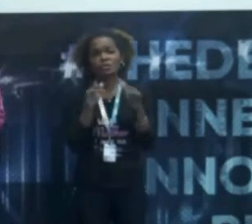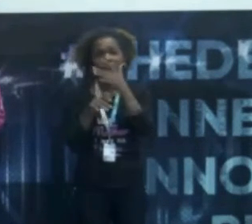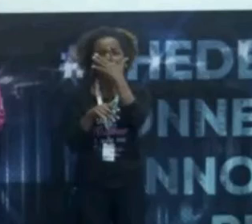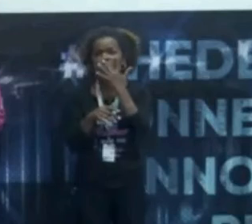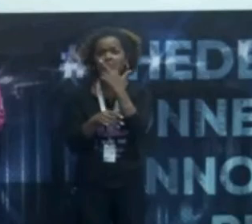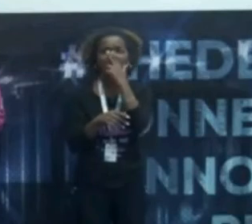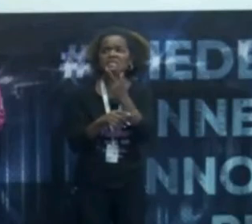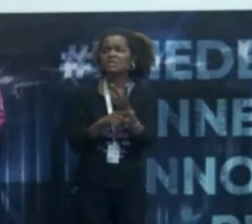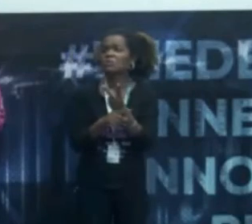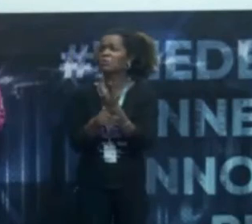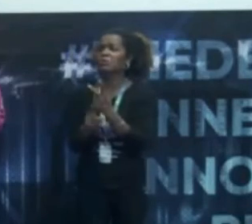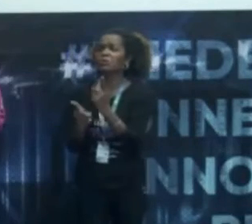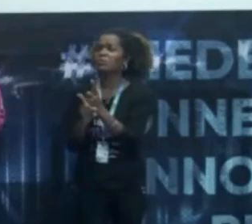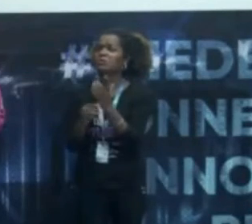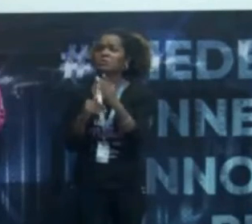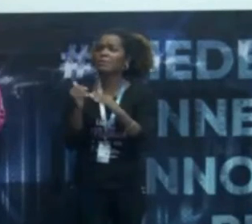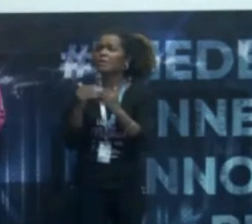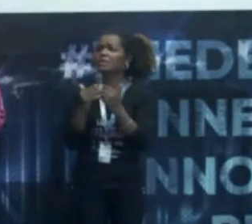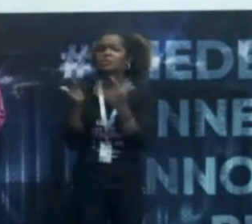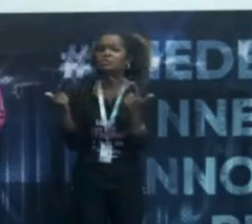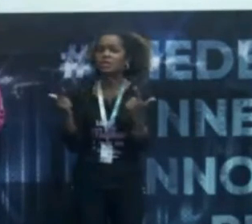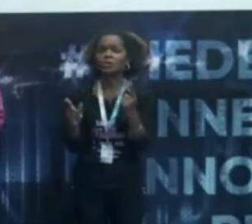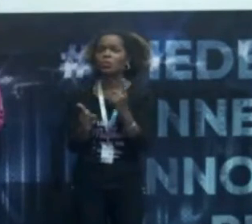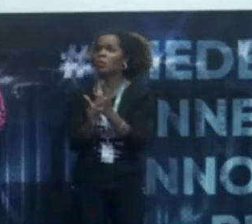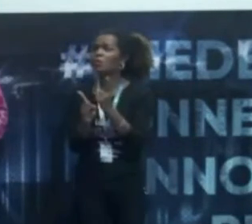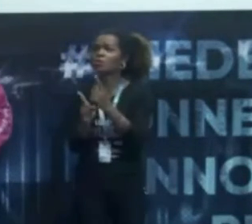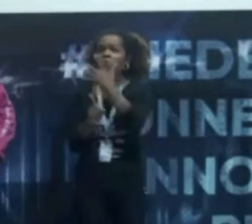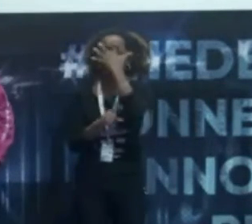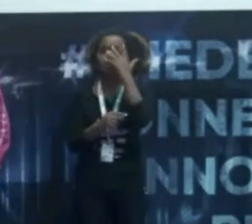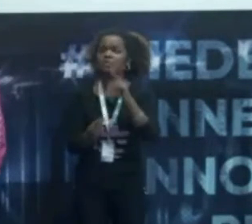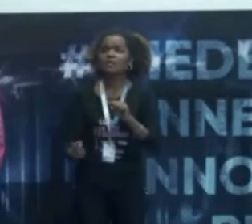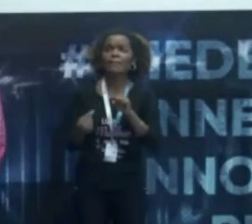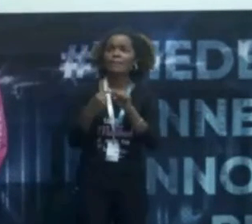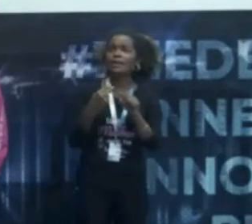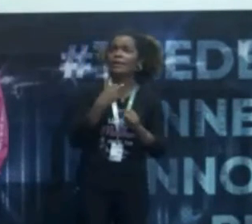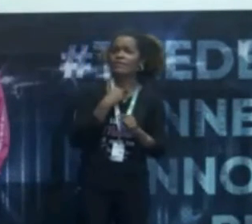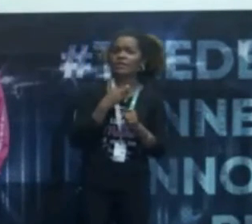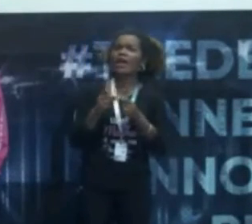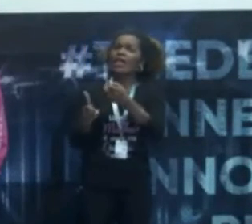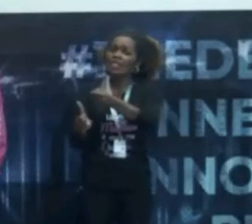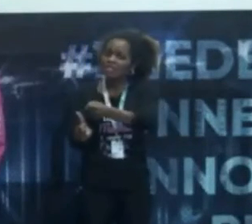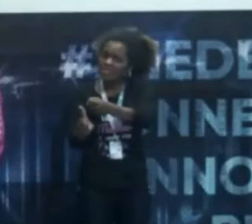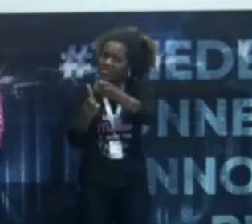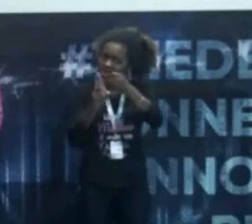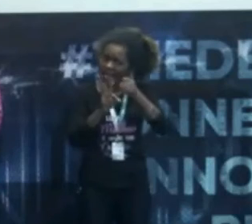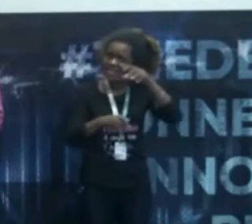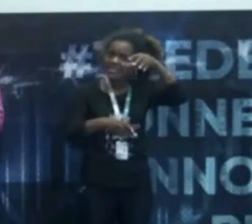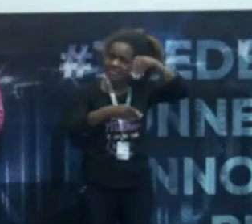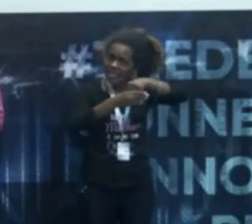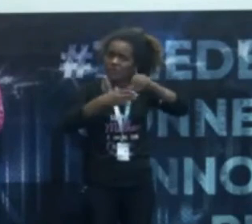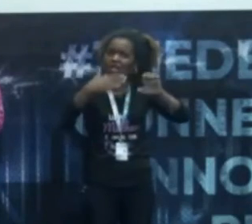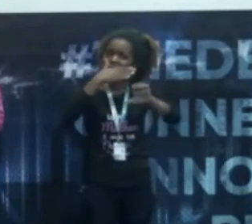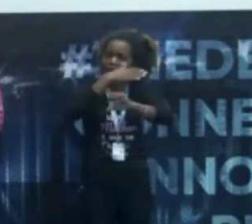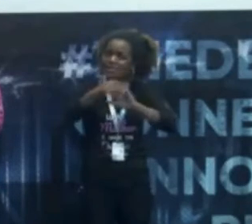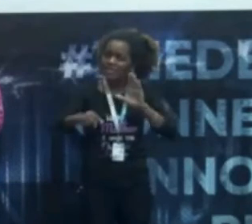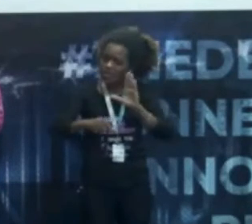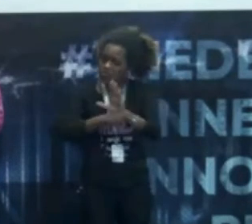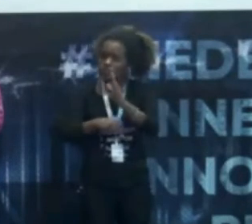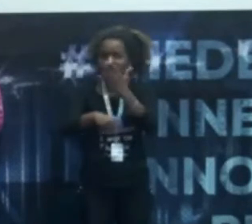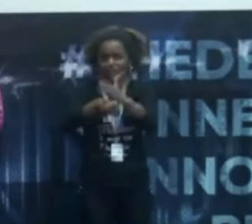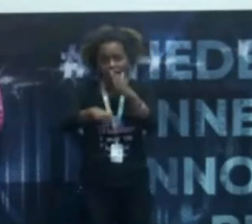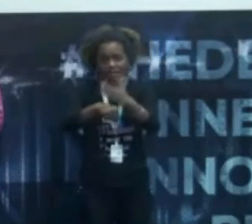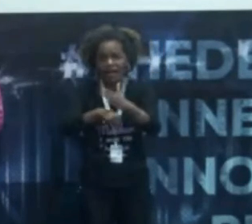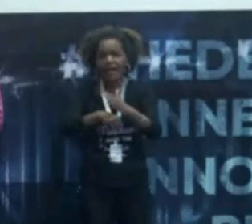pessoas que possam trabalhar para a minha vaga. Cara, traz a pessoa para dentro e treina, sabe? Eu acho que isso é ir além da cota,